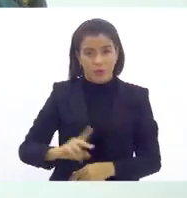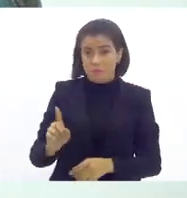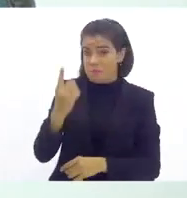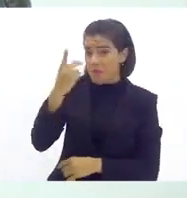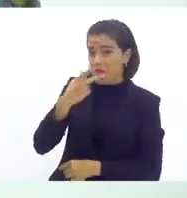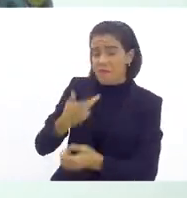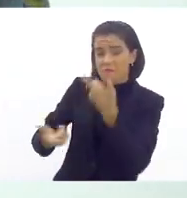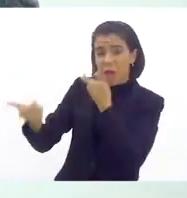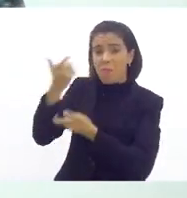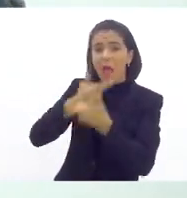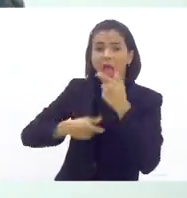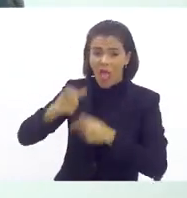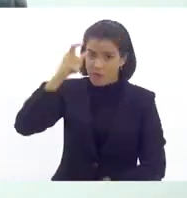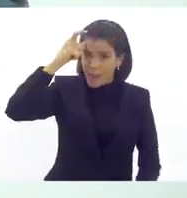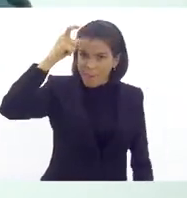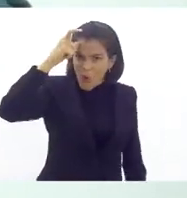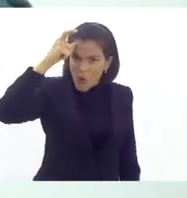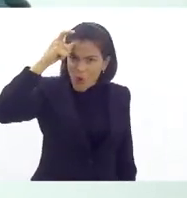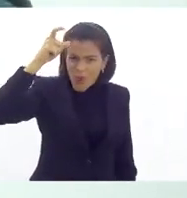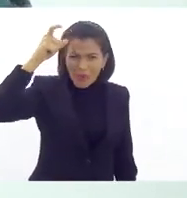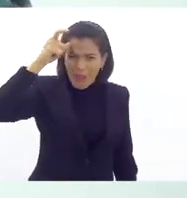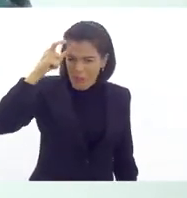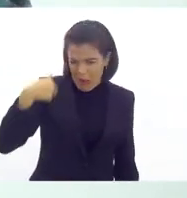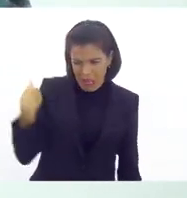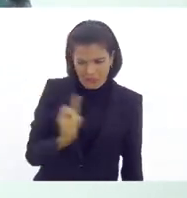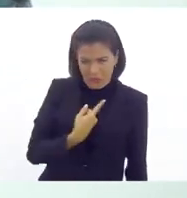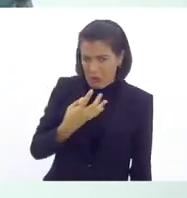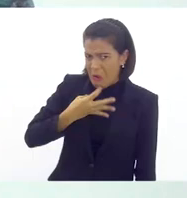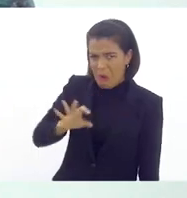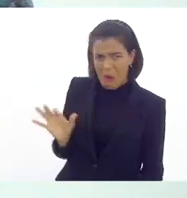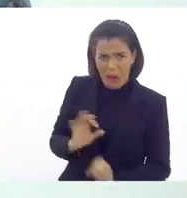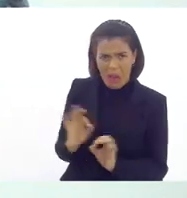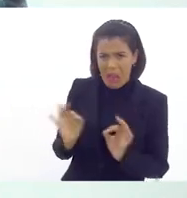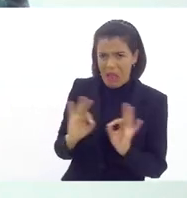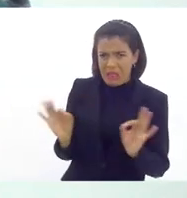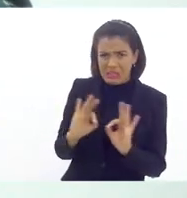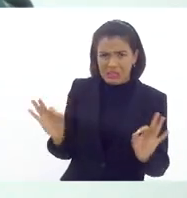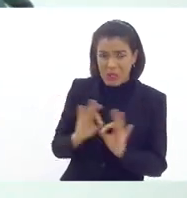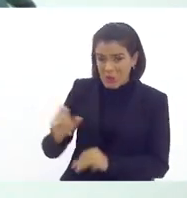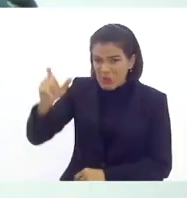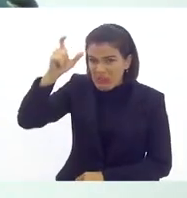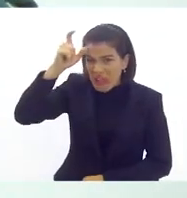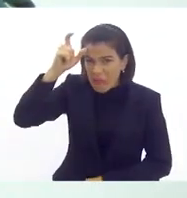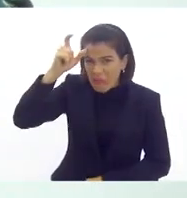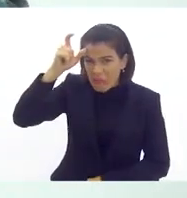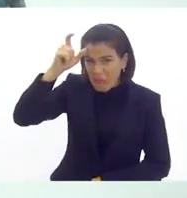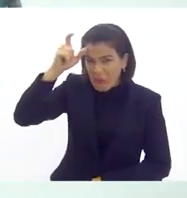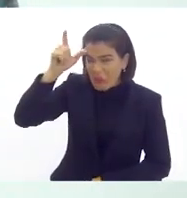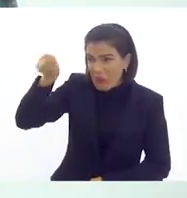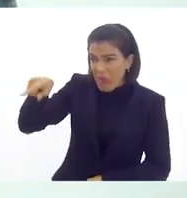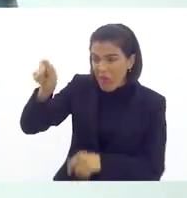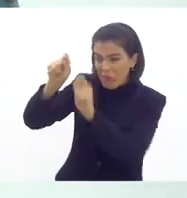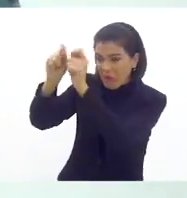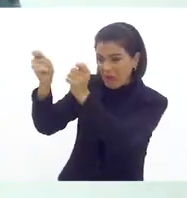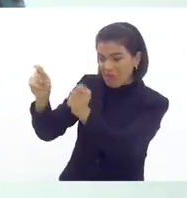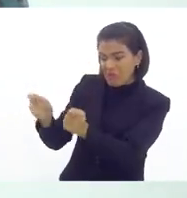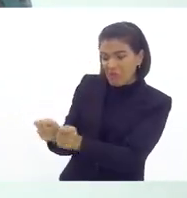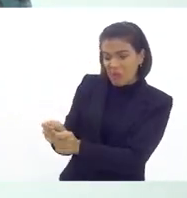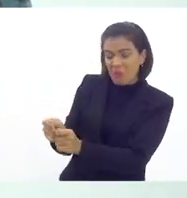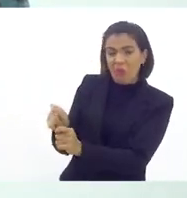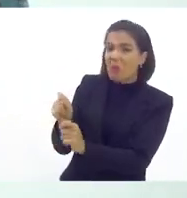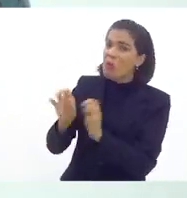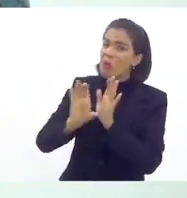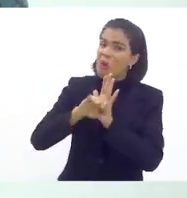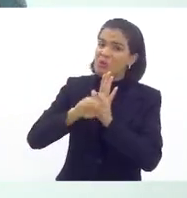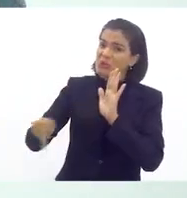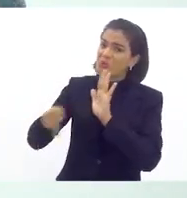ali é que eles estão endemoniados e o demônio nós não conhecemos. demônio é uma figura do conceito judaico